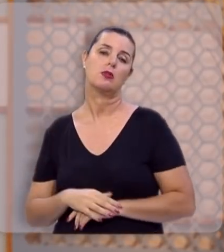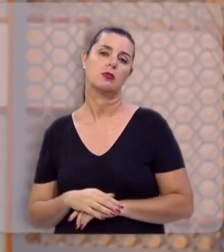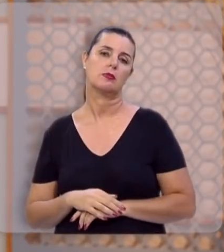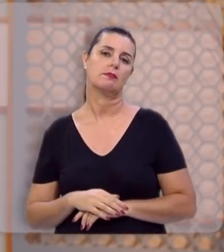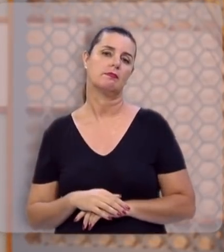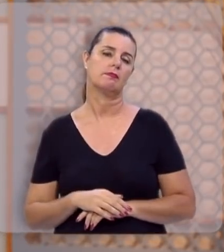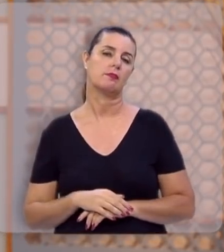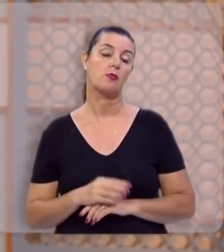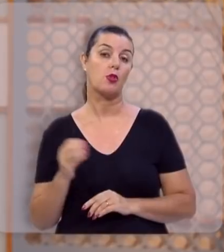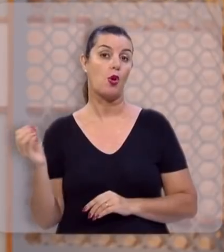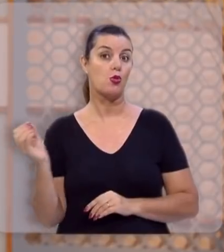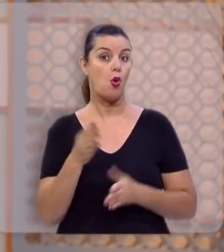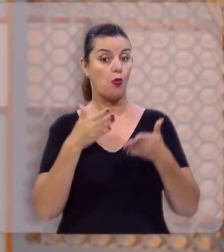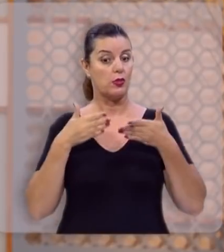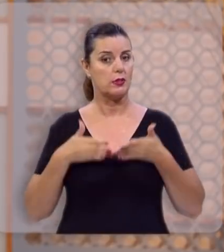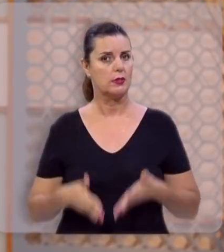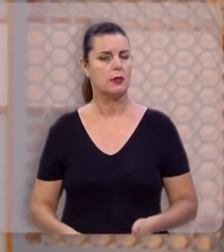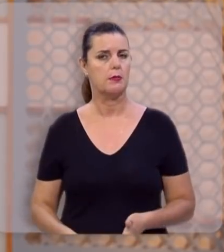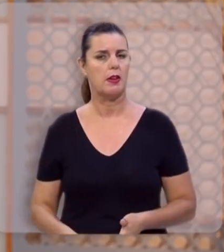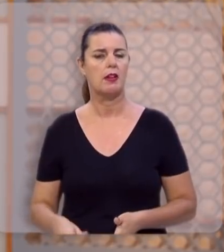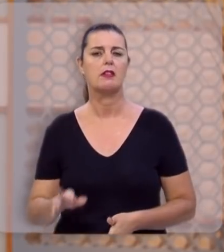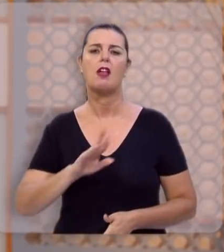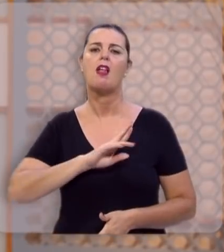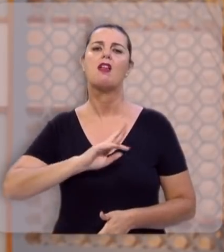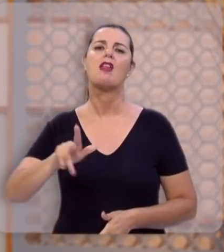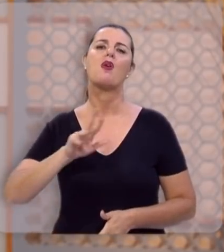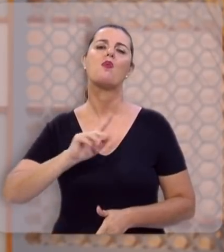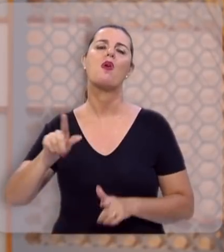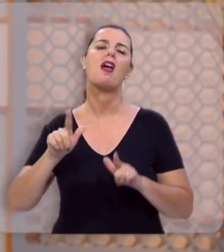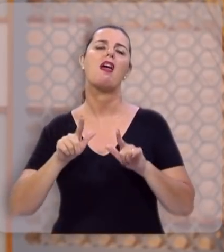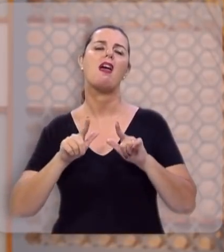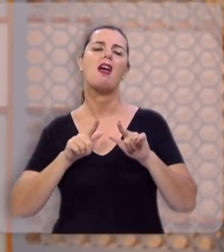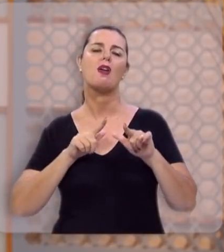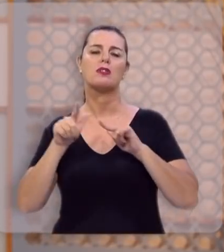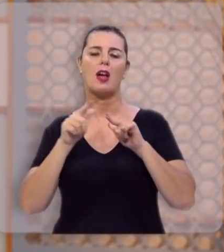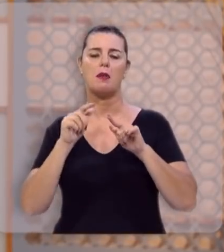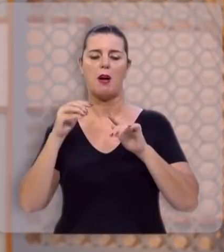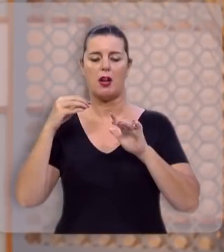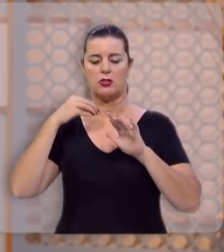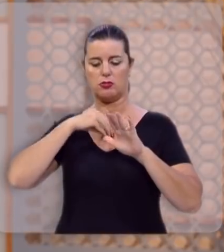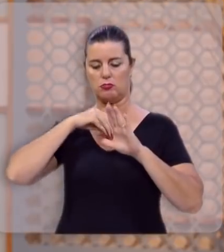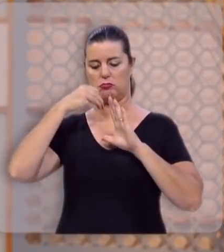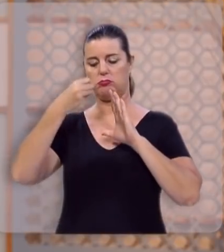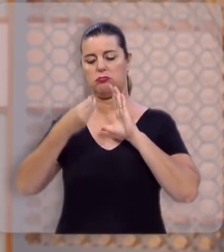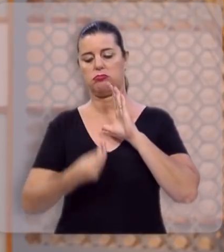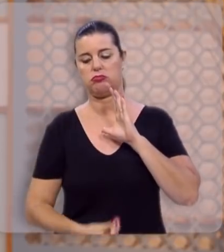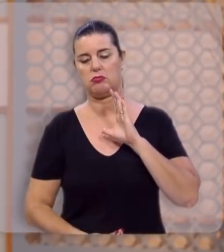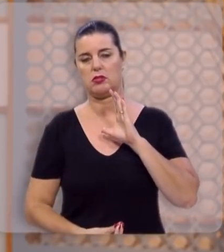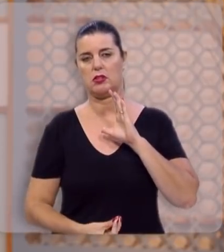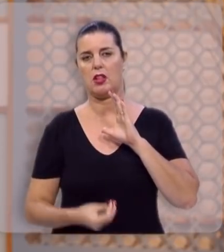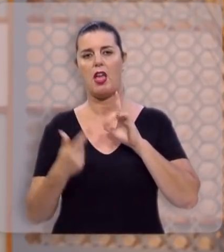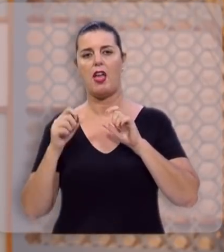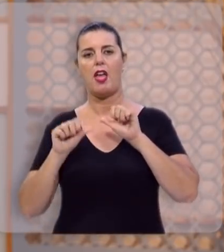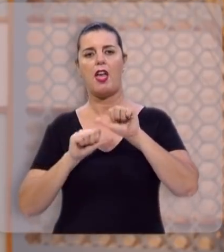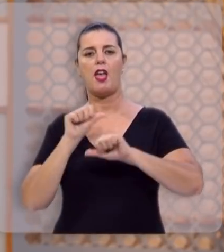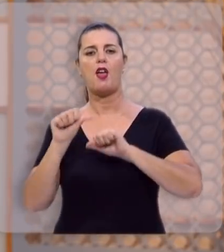Novo nascimento não é uma obra de fora para dentro, não é uma reforma religiosa, não